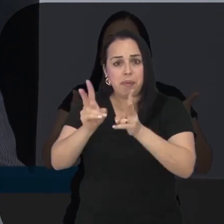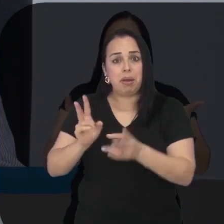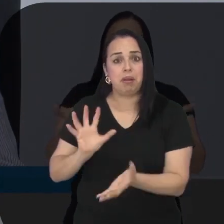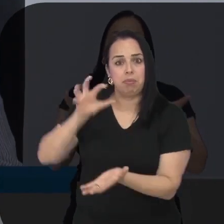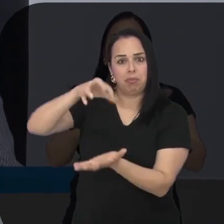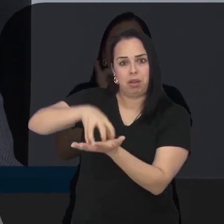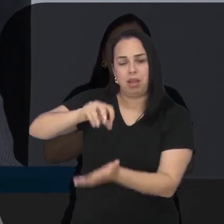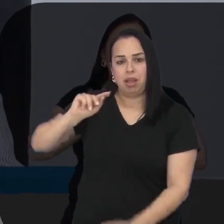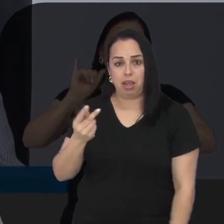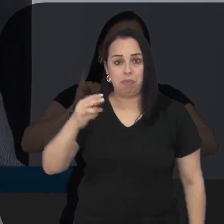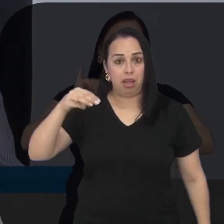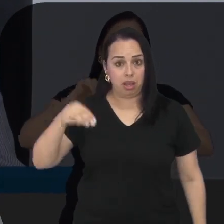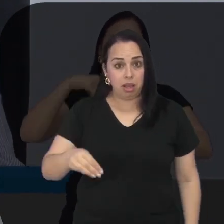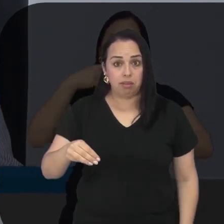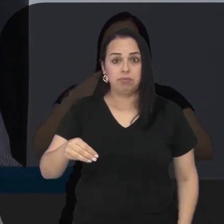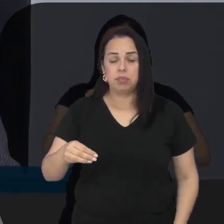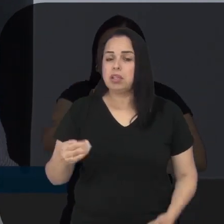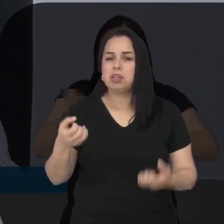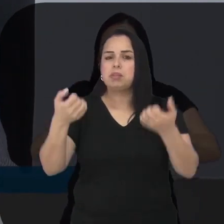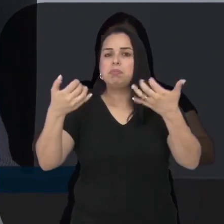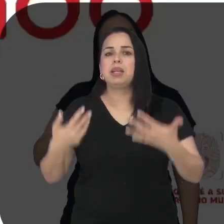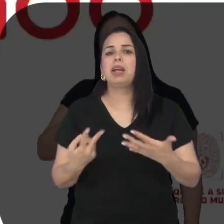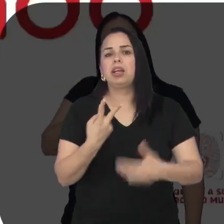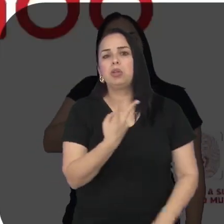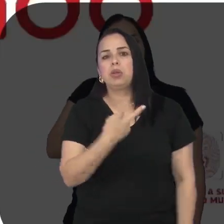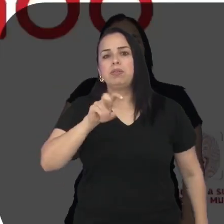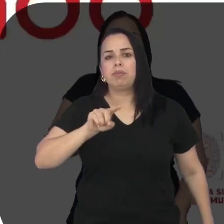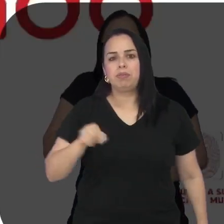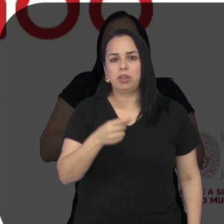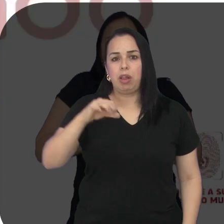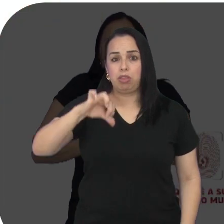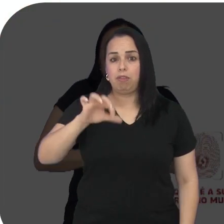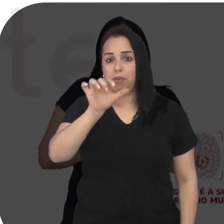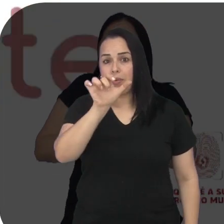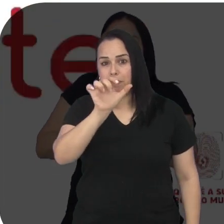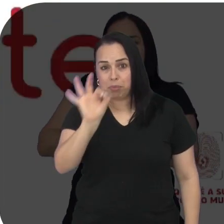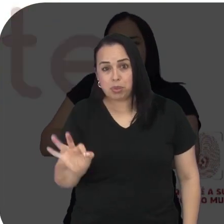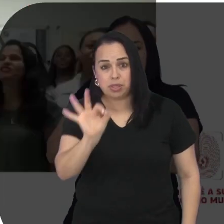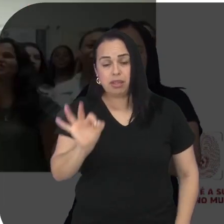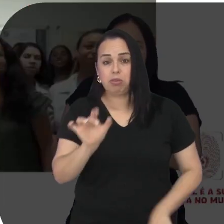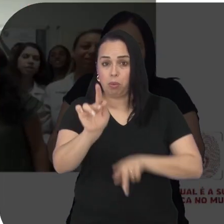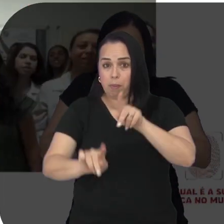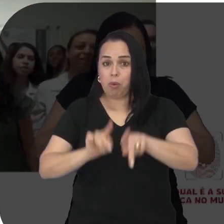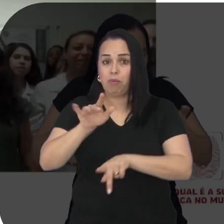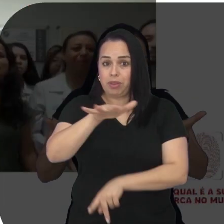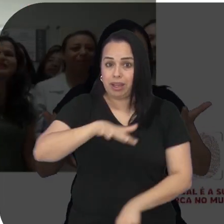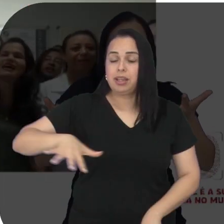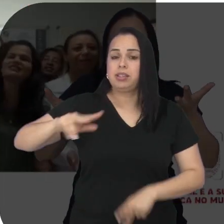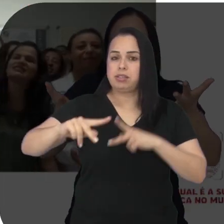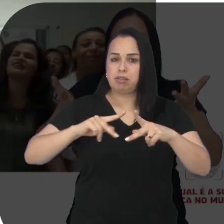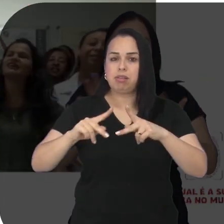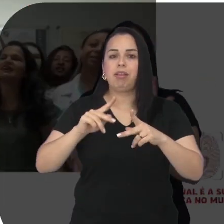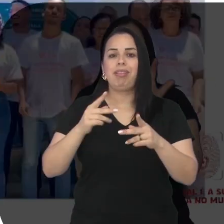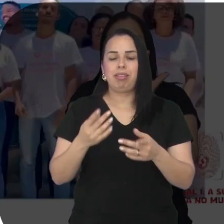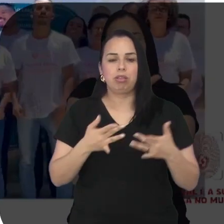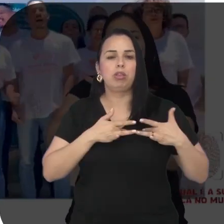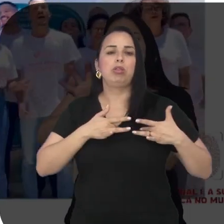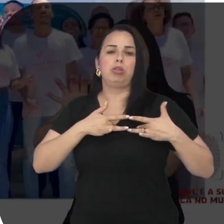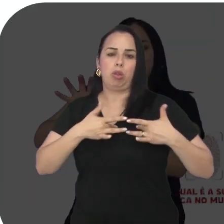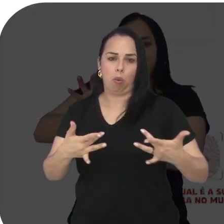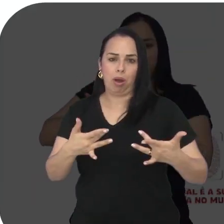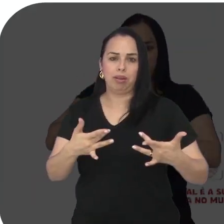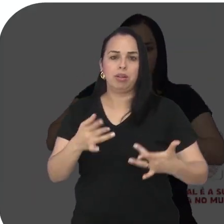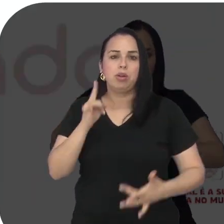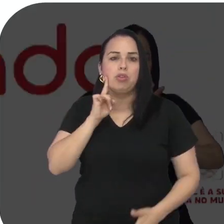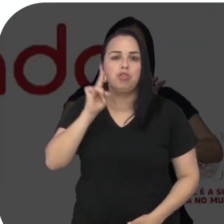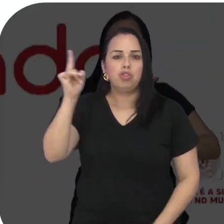de Hematologia e Hemoterapia de São José, 2,9% da população joseense é doadora. O Dia Nacional